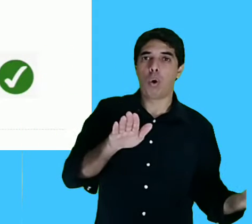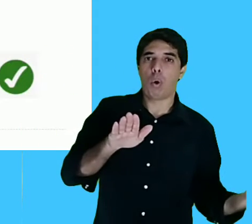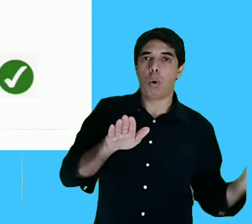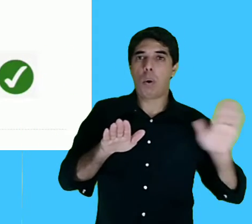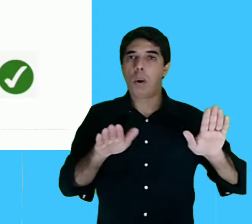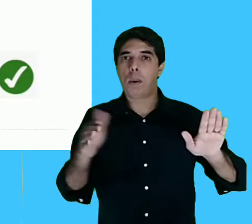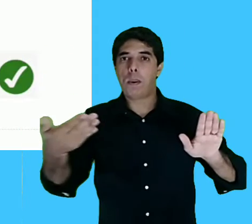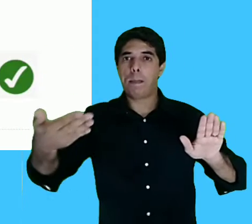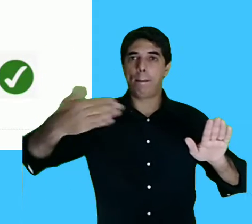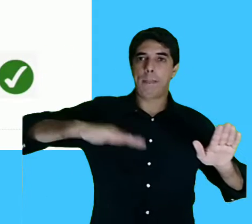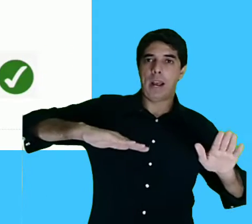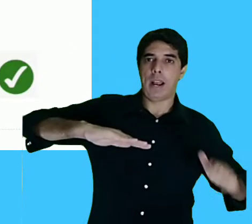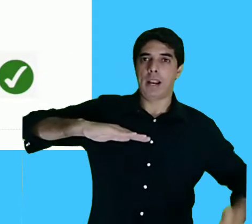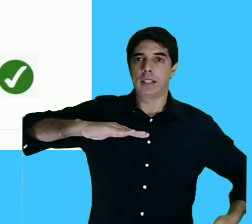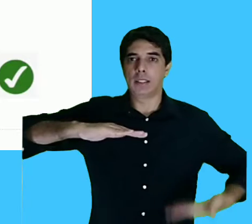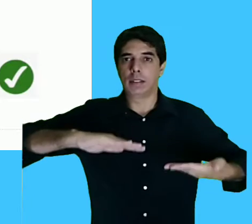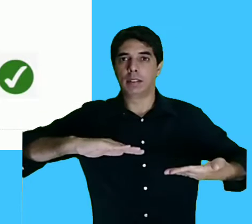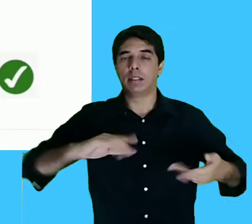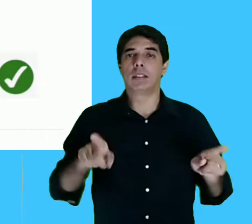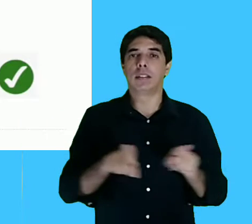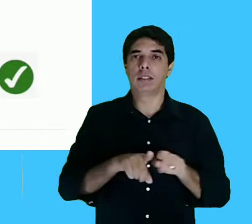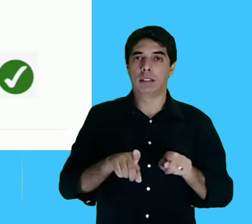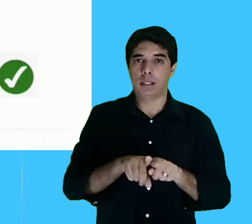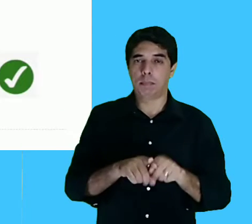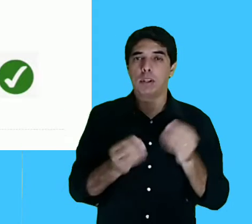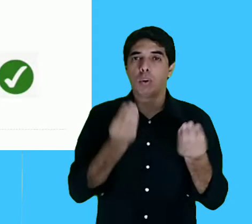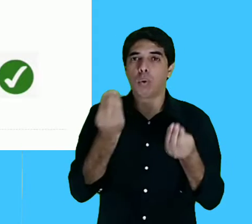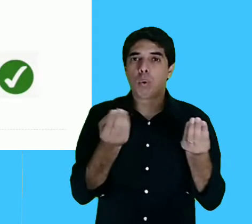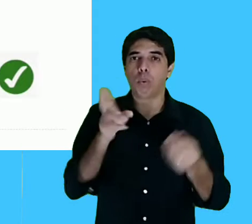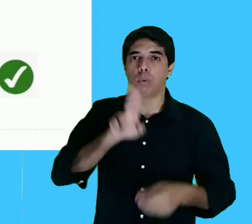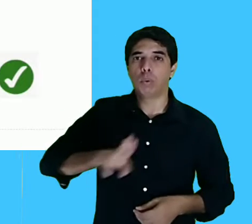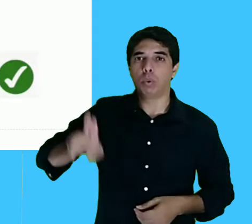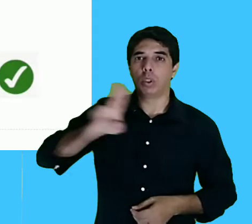desenho e fala um pouco sobre o emprego de escalas.